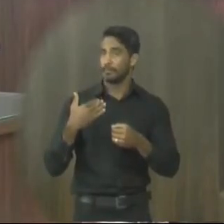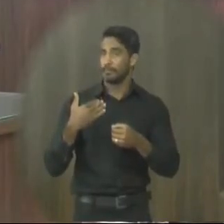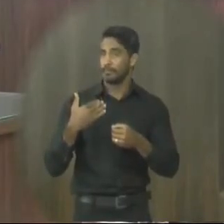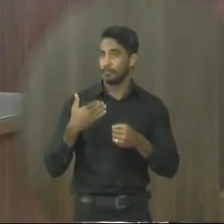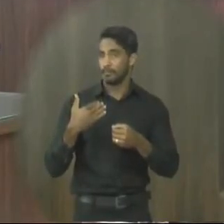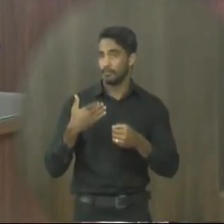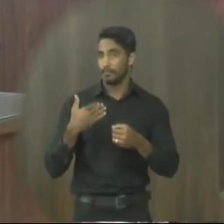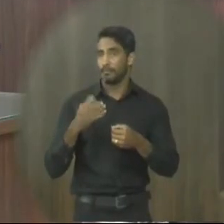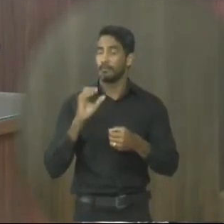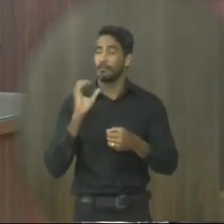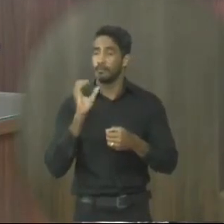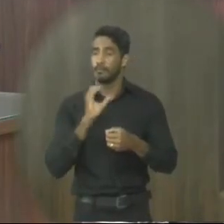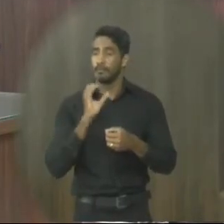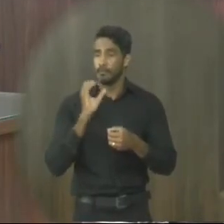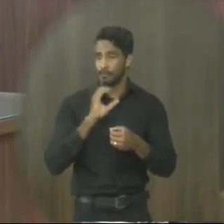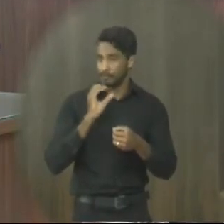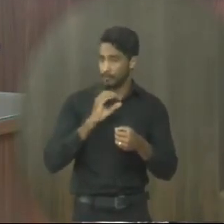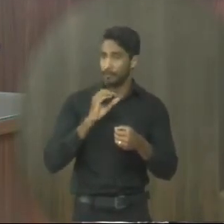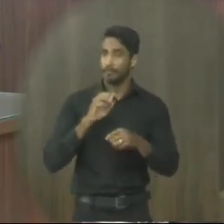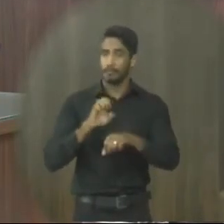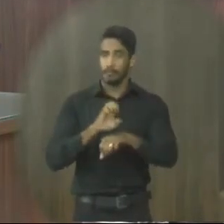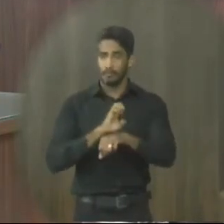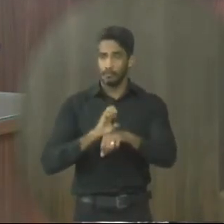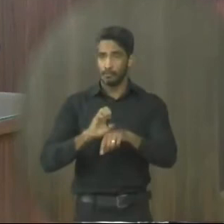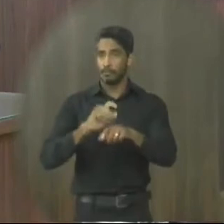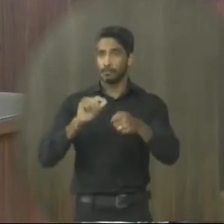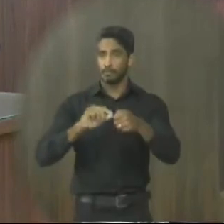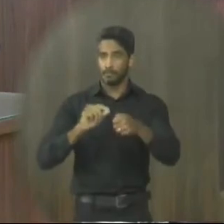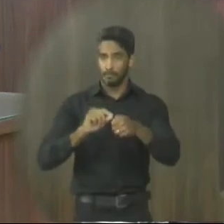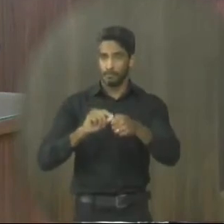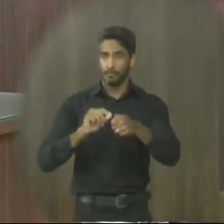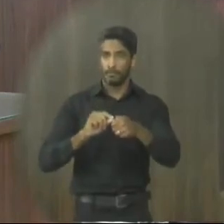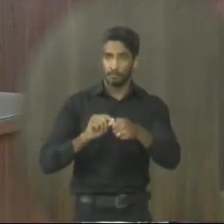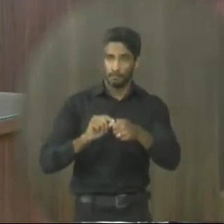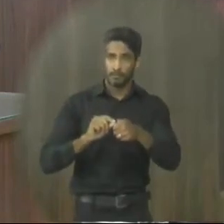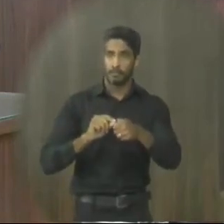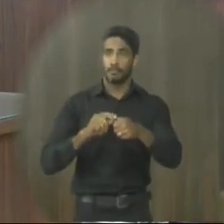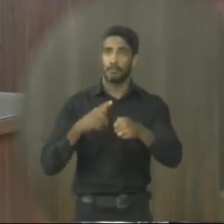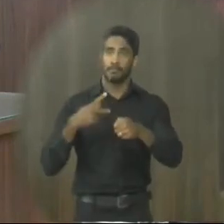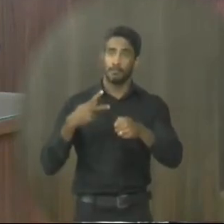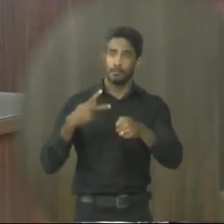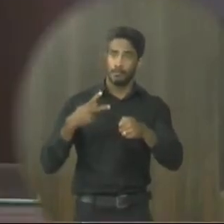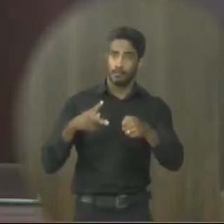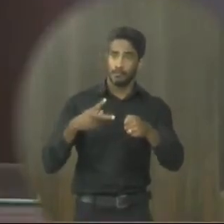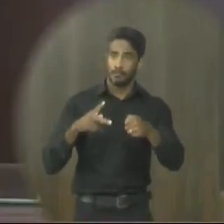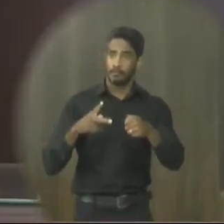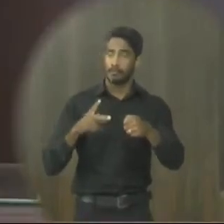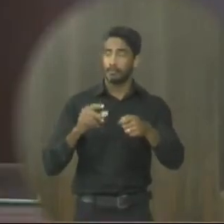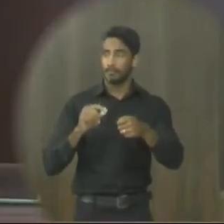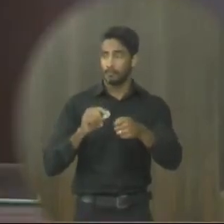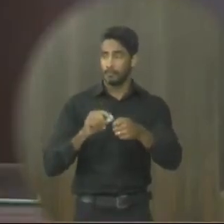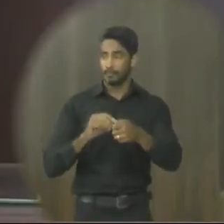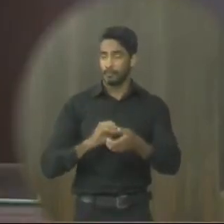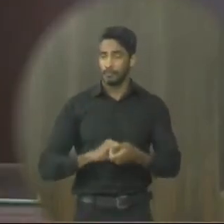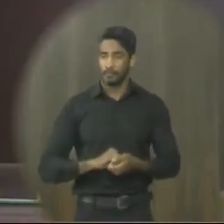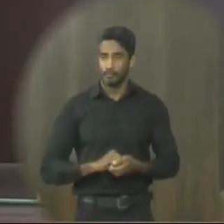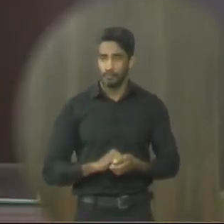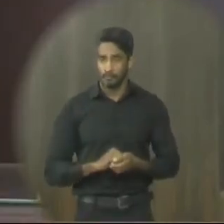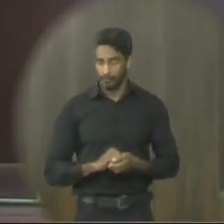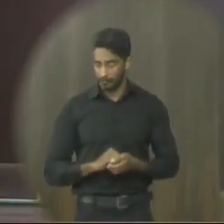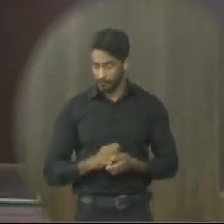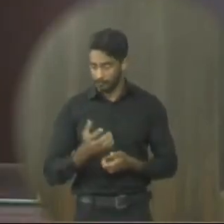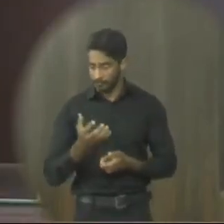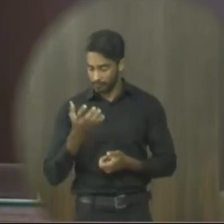de imediato, o Poder Executivo Municipal tome-se a providência necessária para que esta indicação seja atendida.